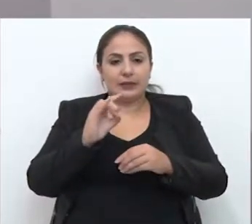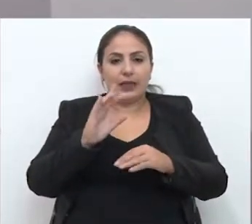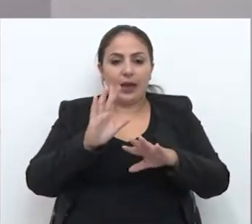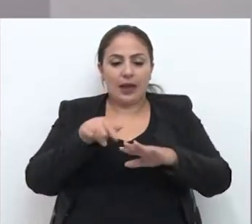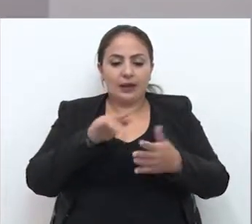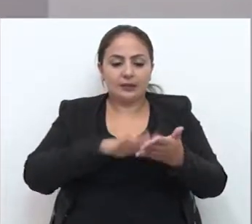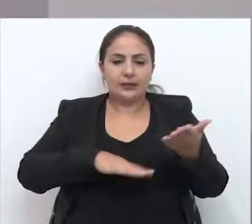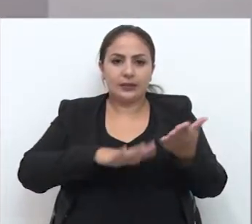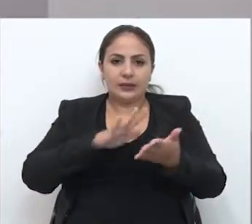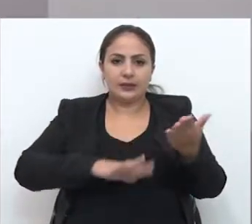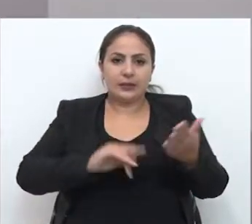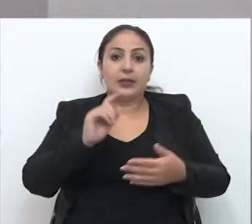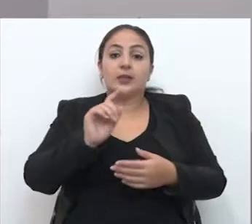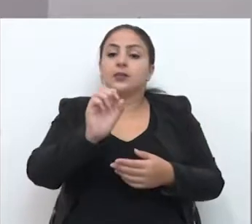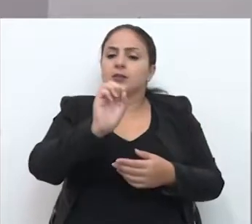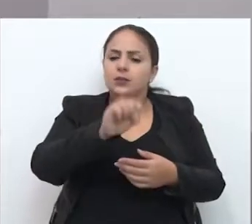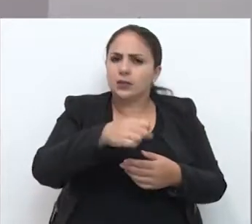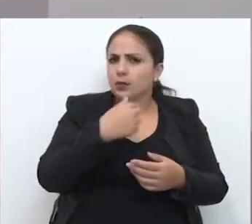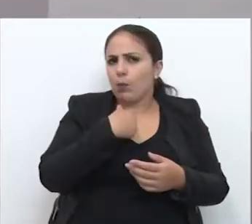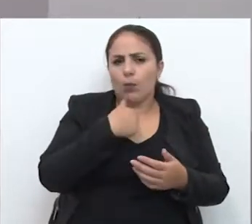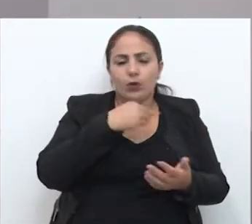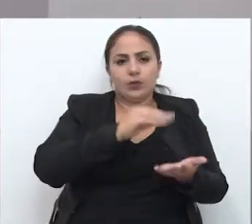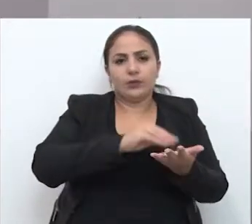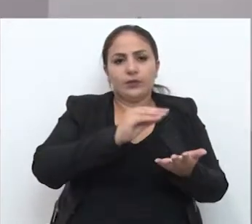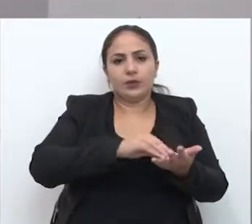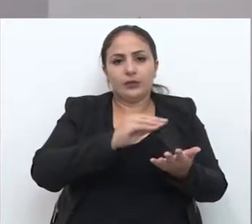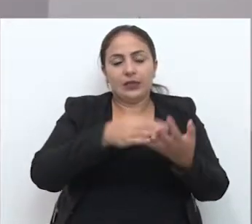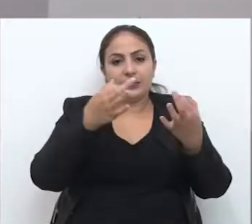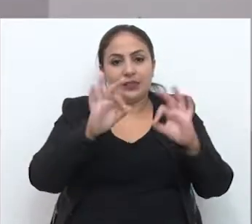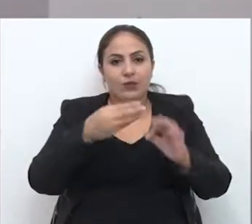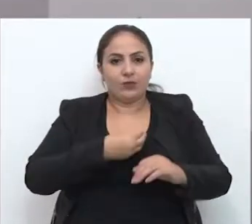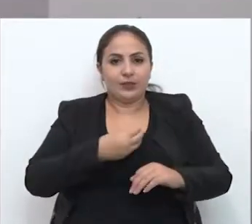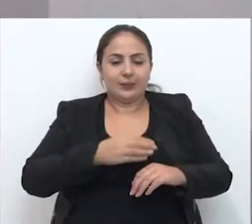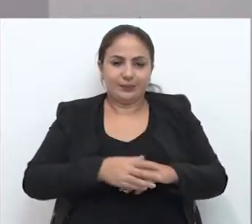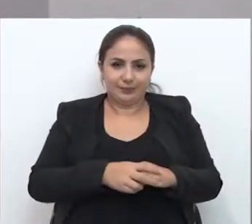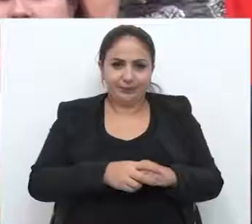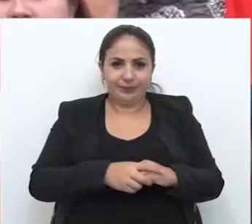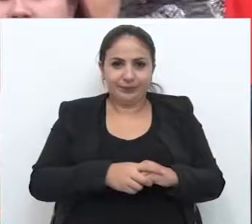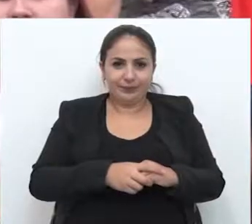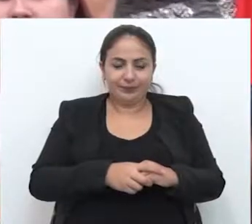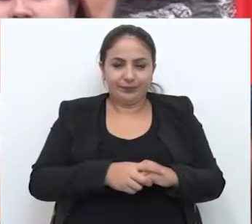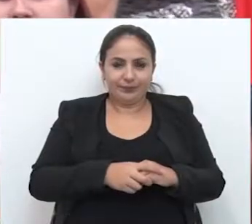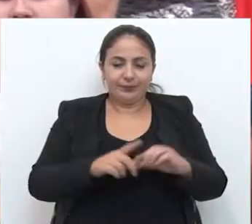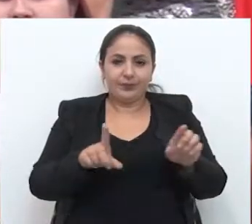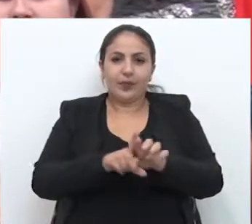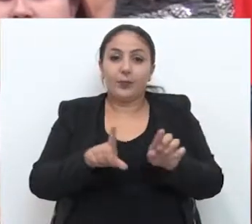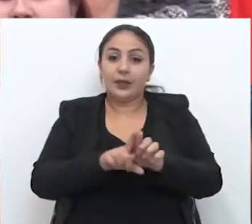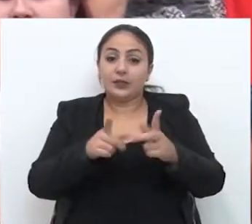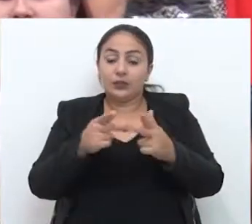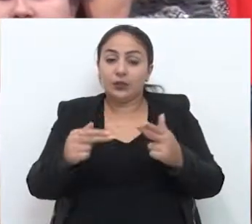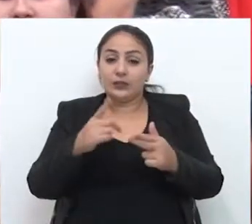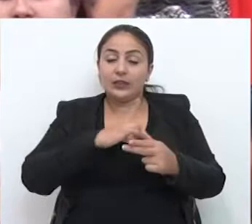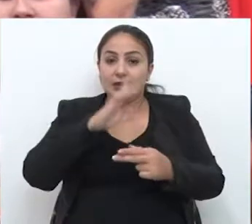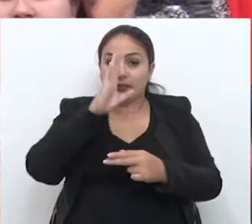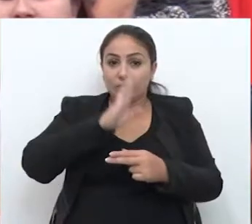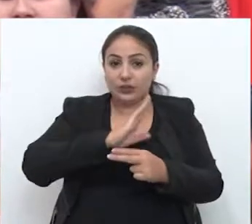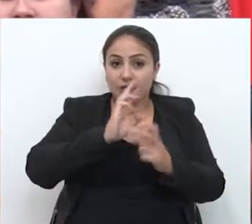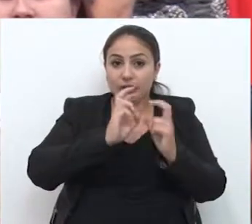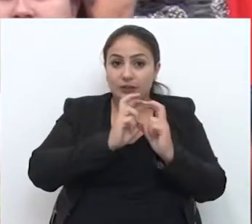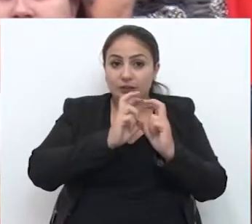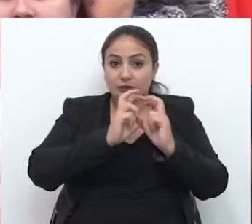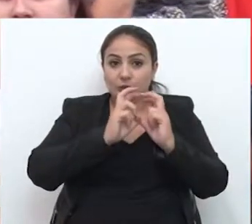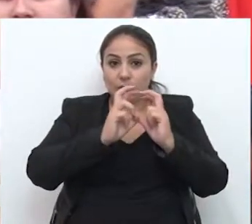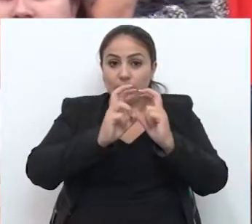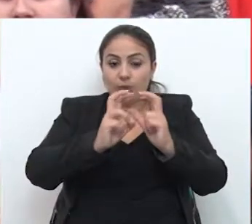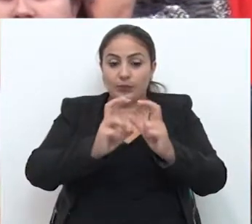sendo direcionado a sangue, que esse sim não pode faltar, que salva vidas. Entre os benefícios está a gratuidade